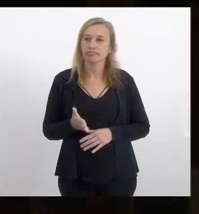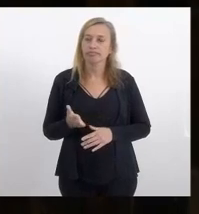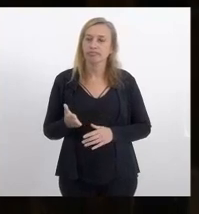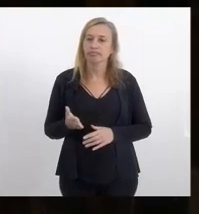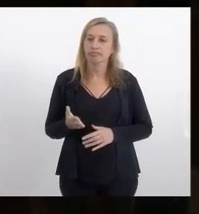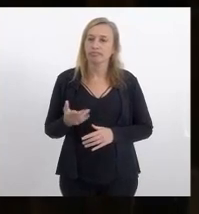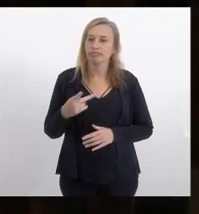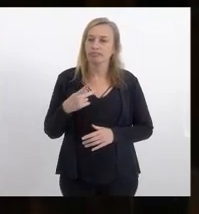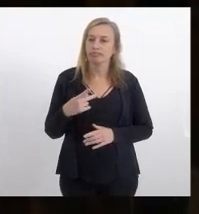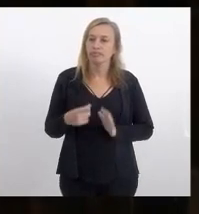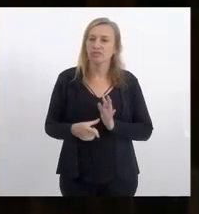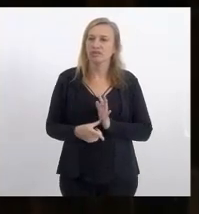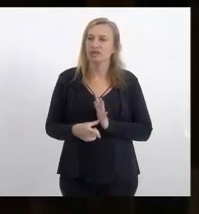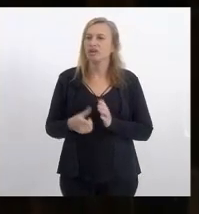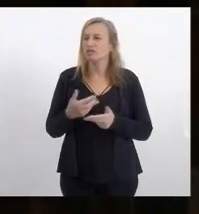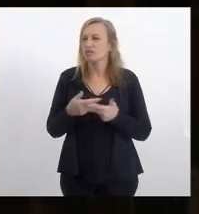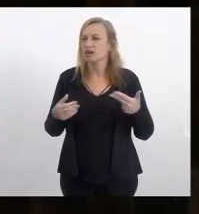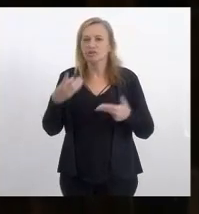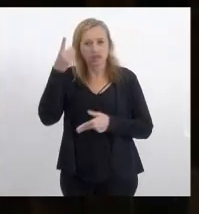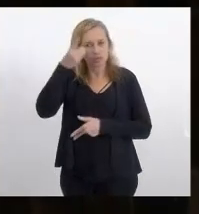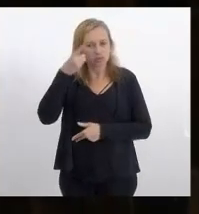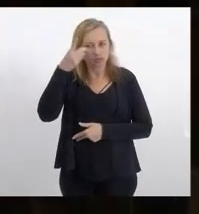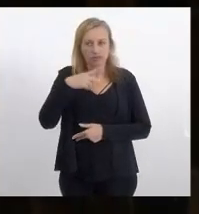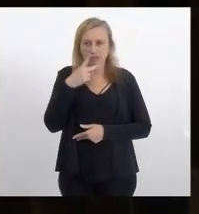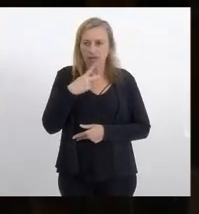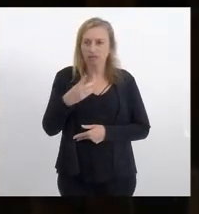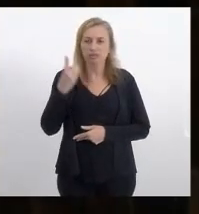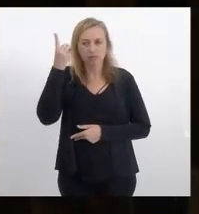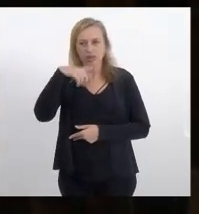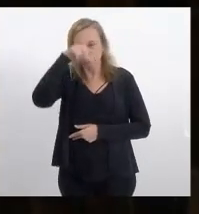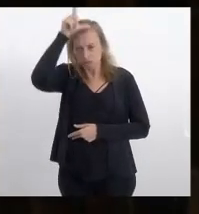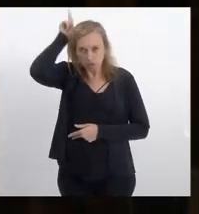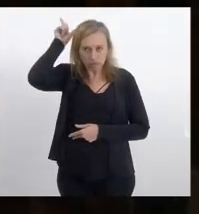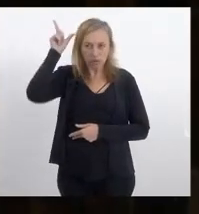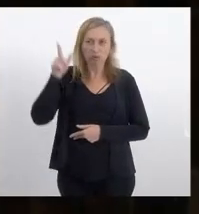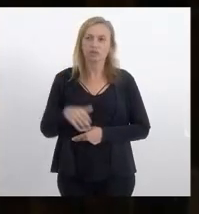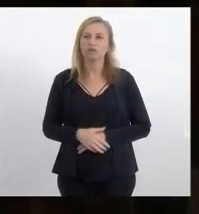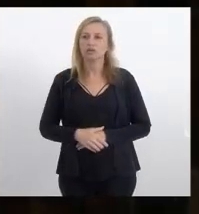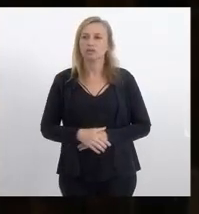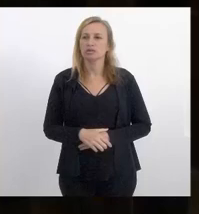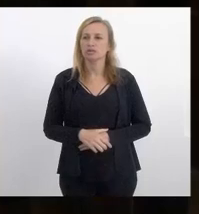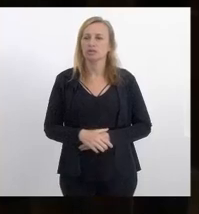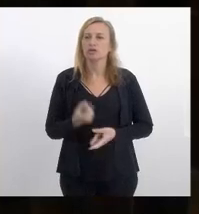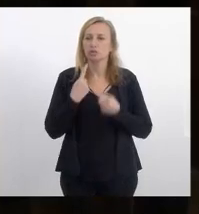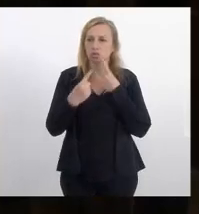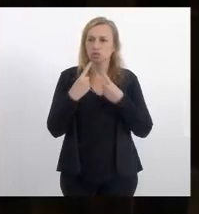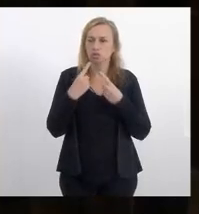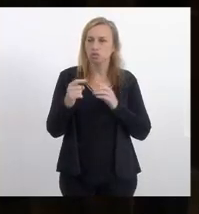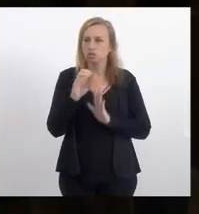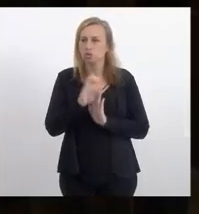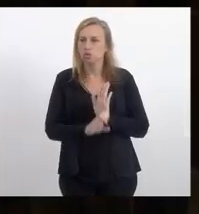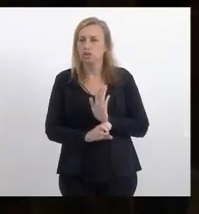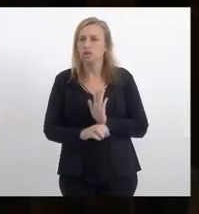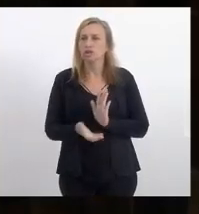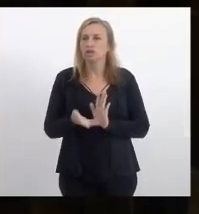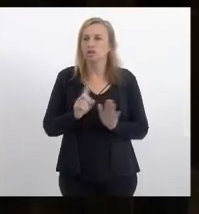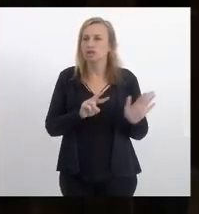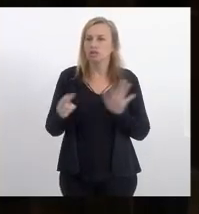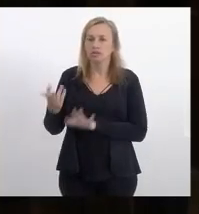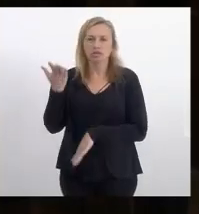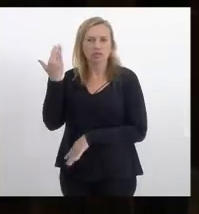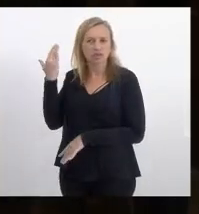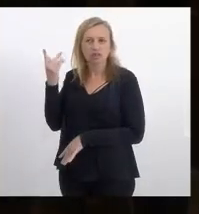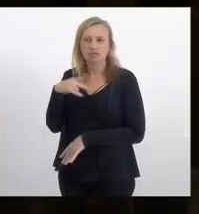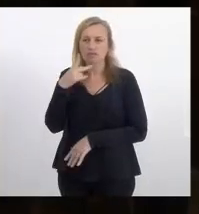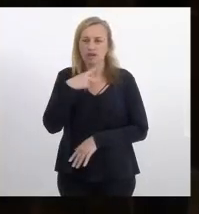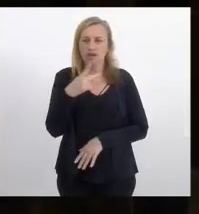antecedidos por nobres deputados como o Deputado Luiz Paulo que net função das emendas semana passada